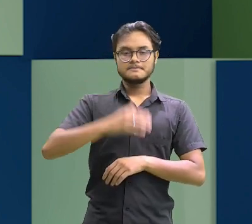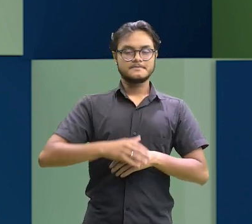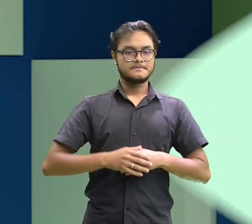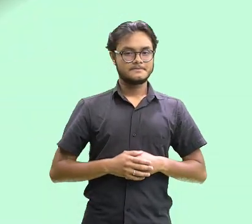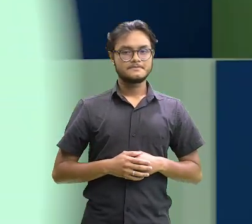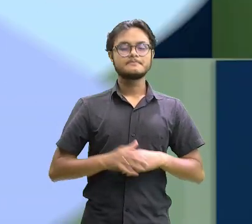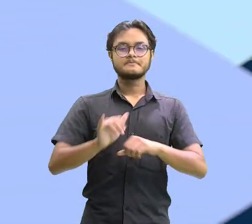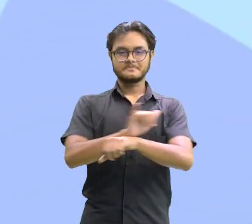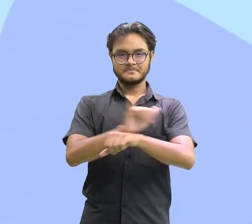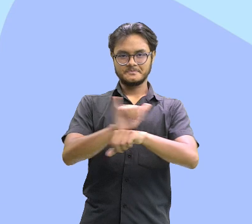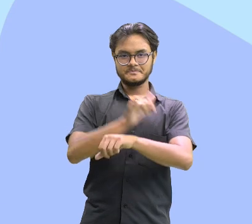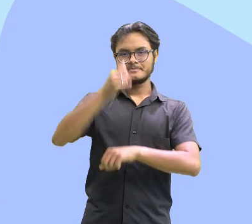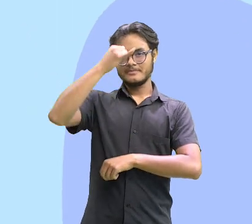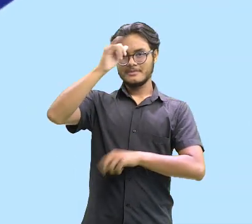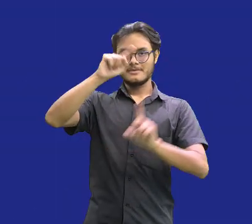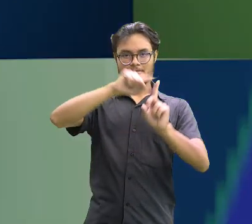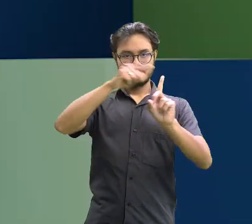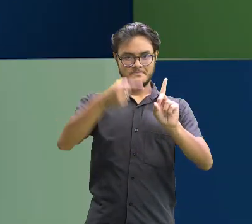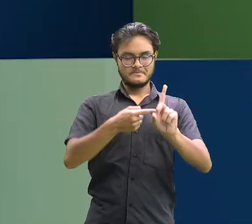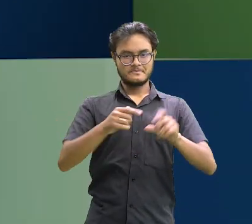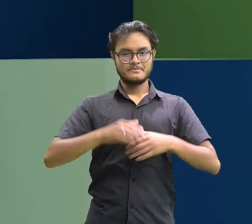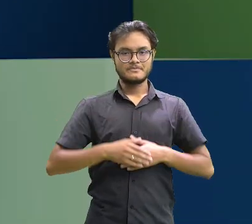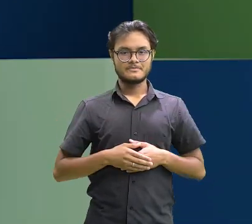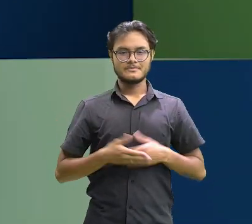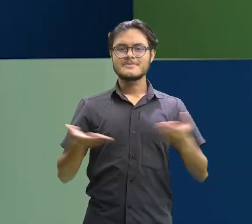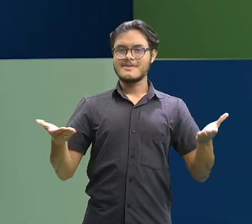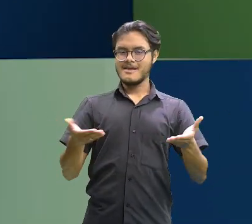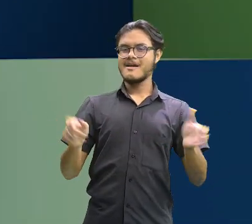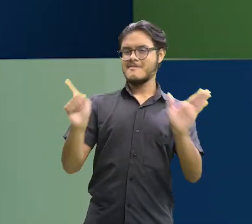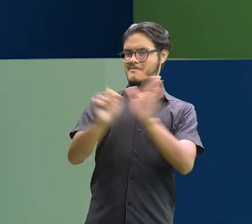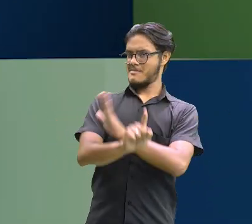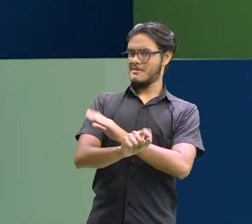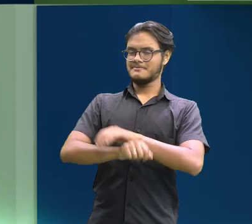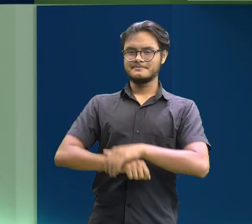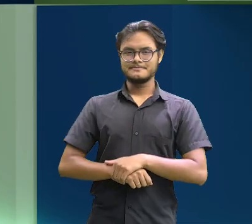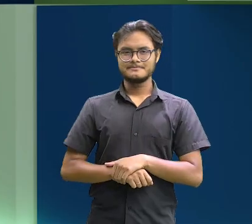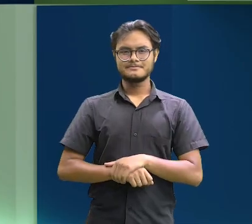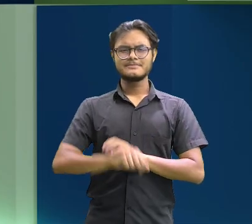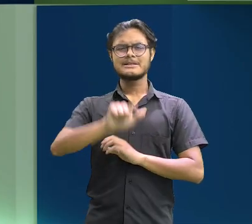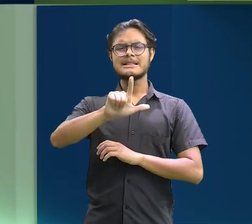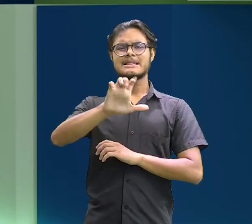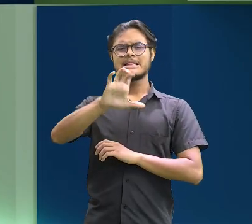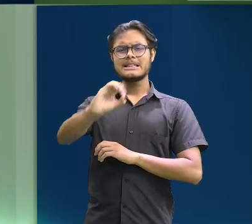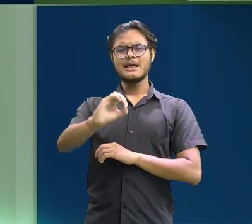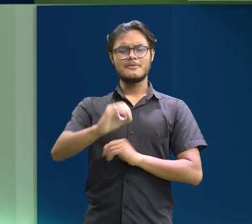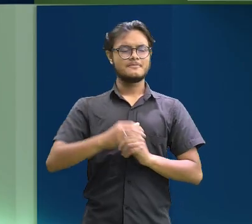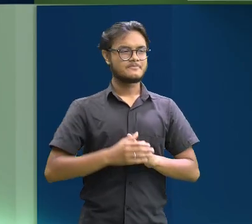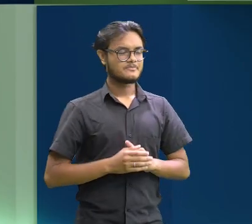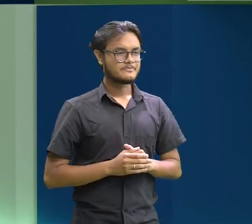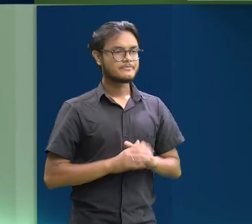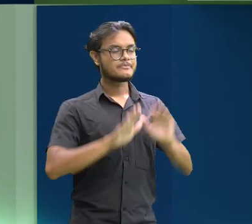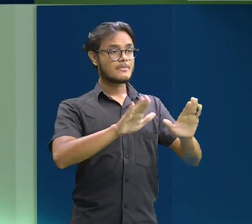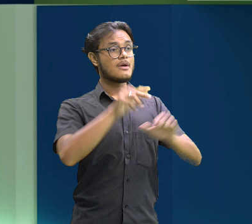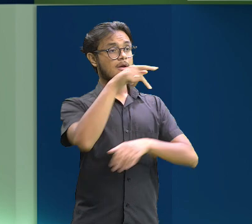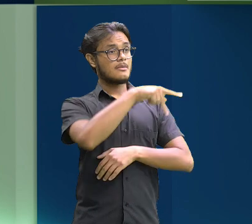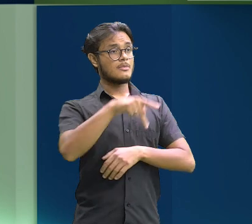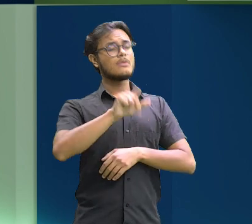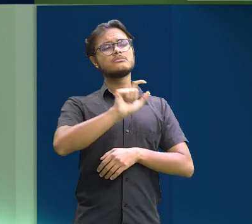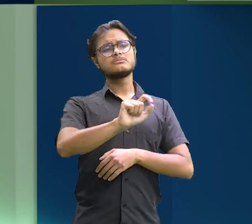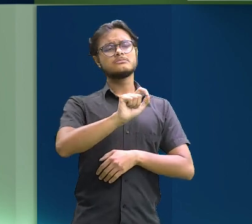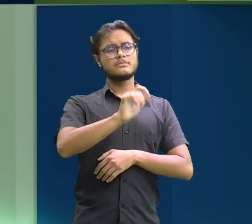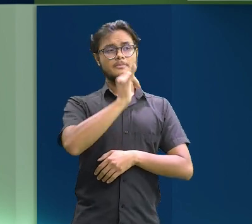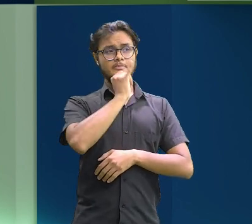os métodos contraceptivos. Agora vamos ter uma pergunta. Vamos lá? Léo, viaja comigo. Fala. Professor,